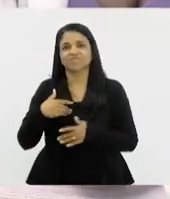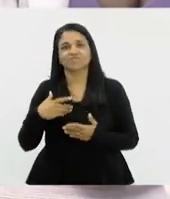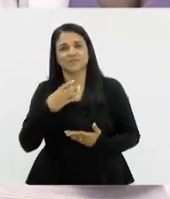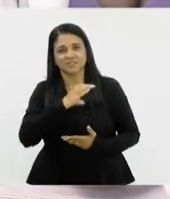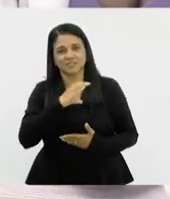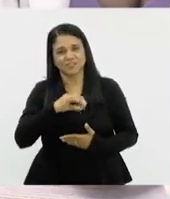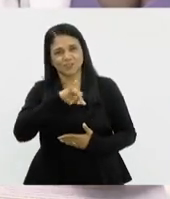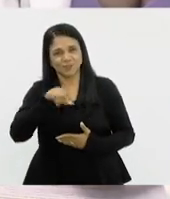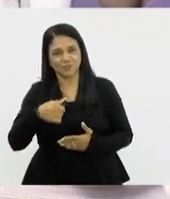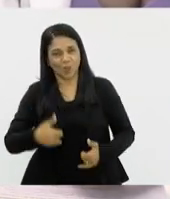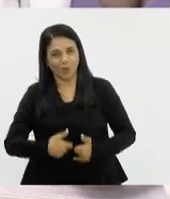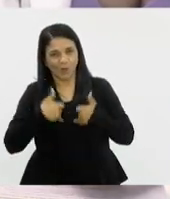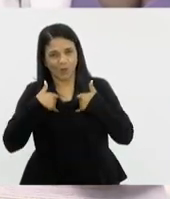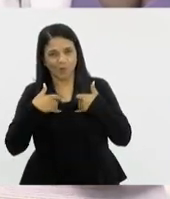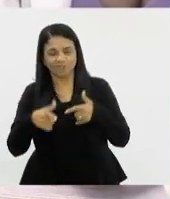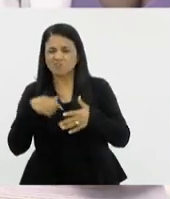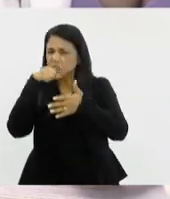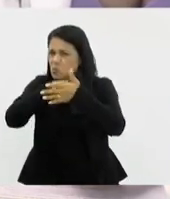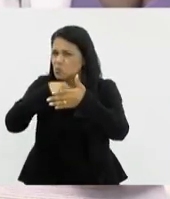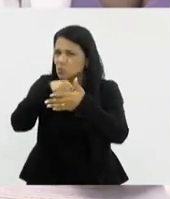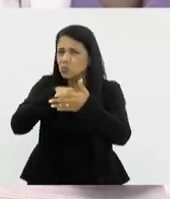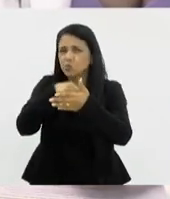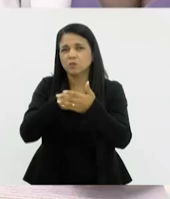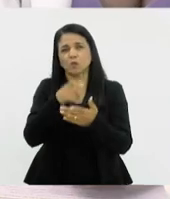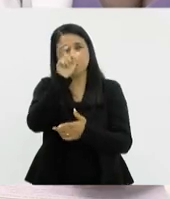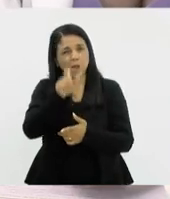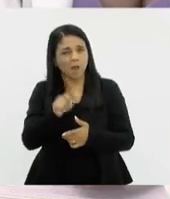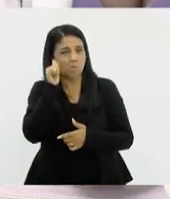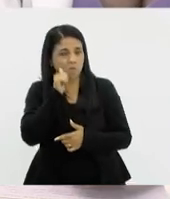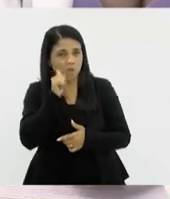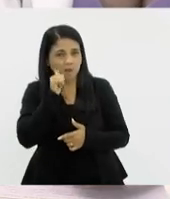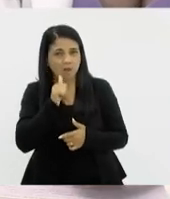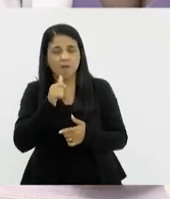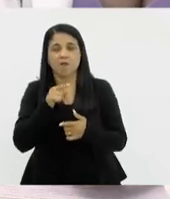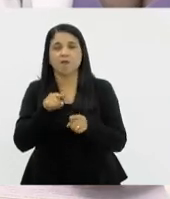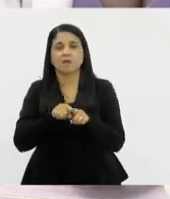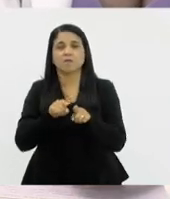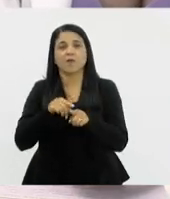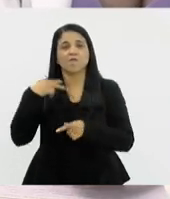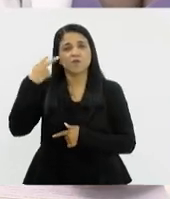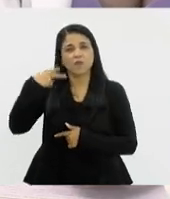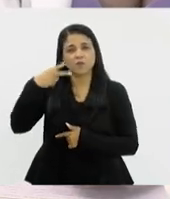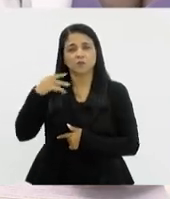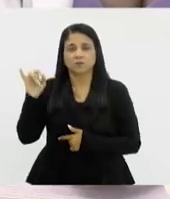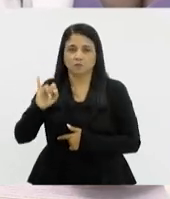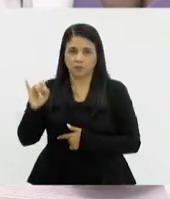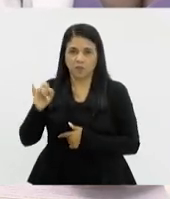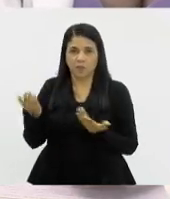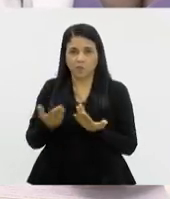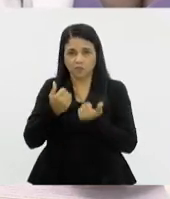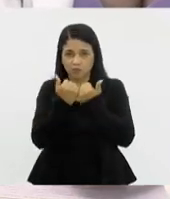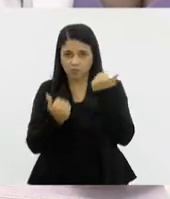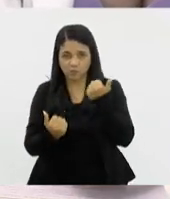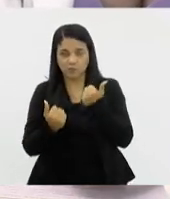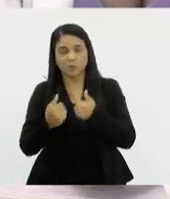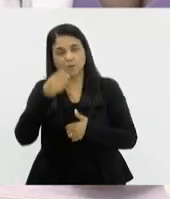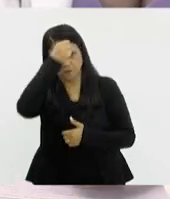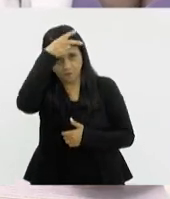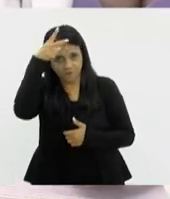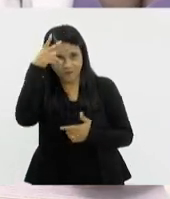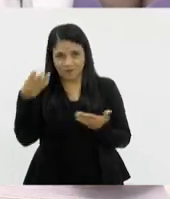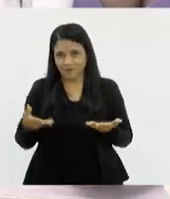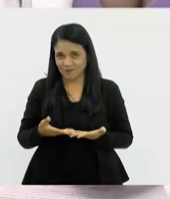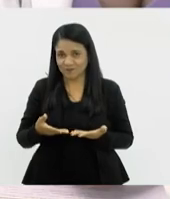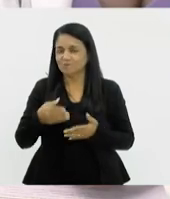Você que é uma lutadora pela causa das mulheres, foi vereadora no município de Taboraí e hoje é a subprefeita lá. Obrigado. Muito